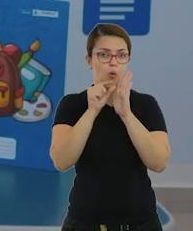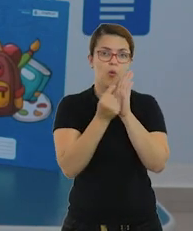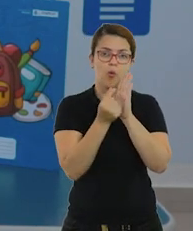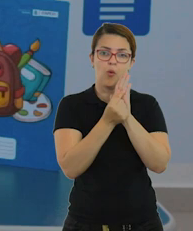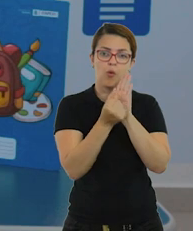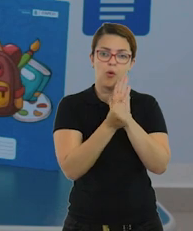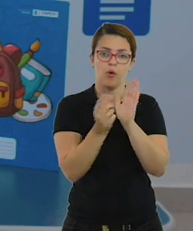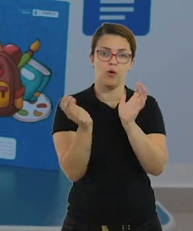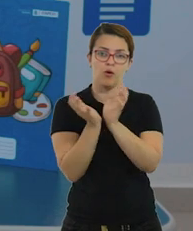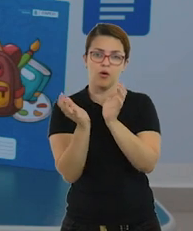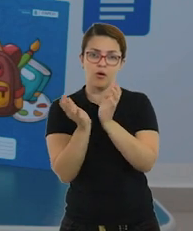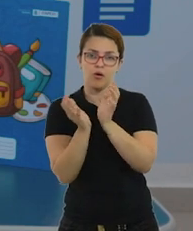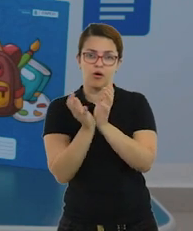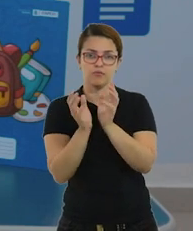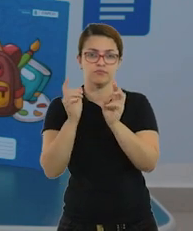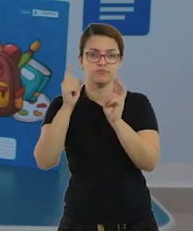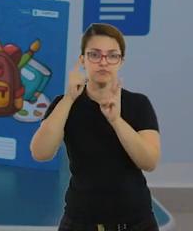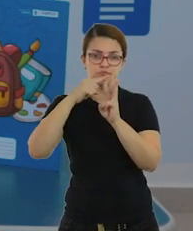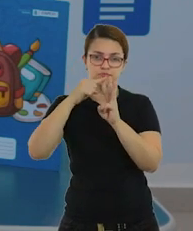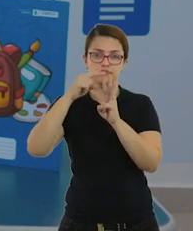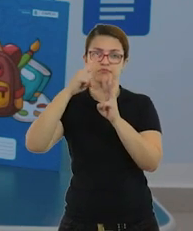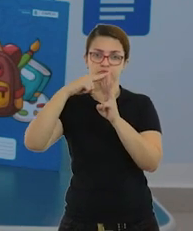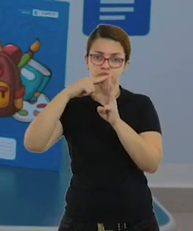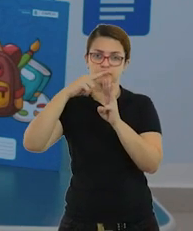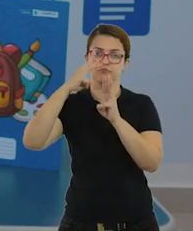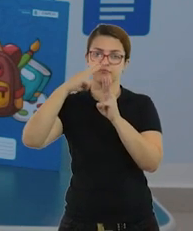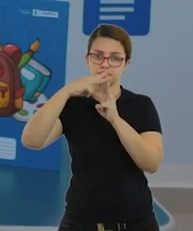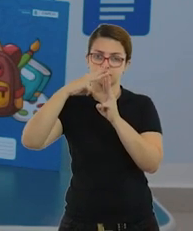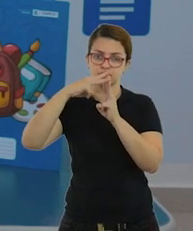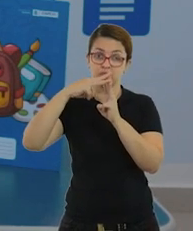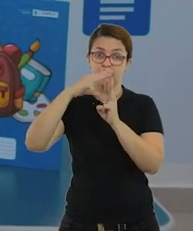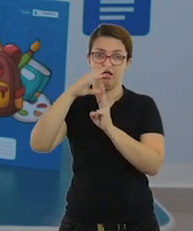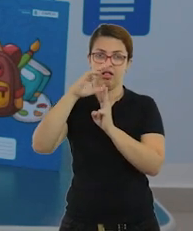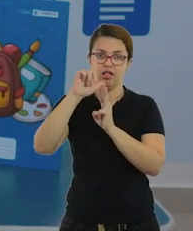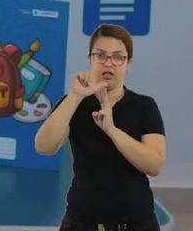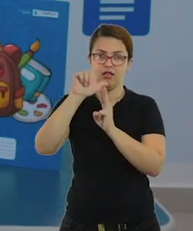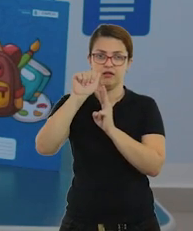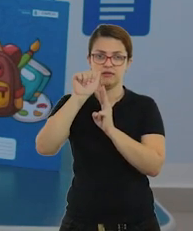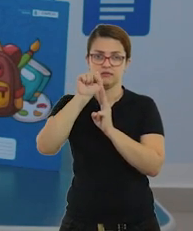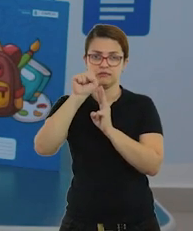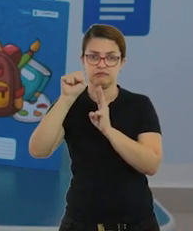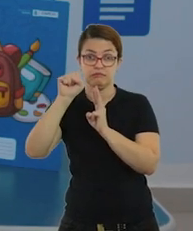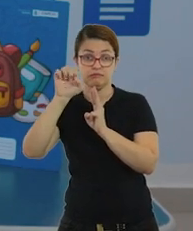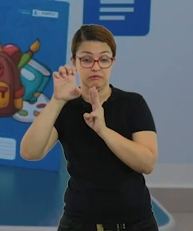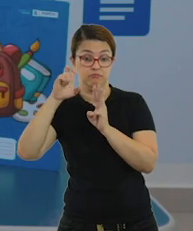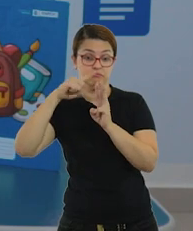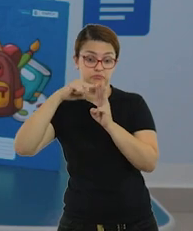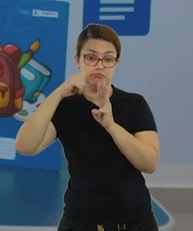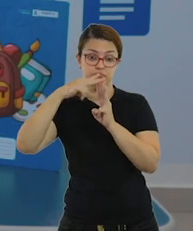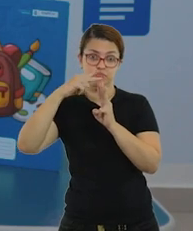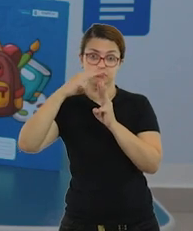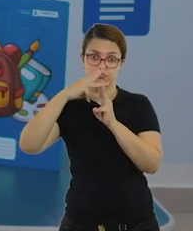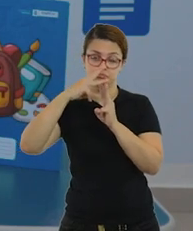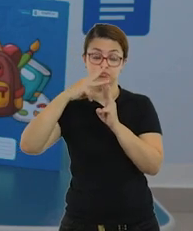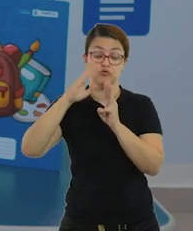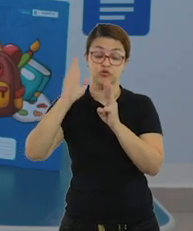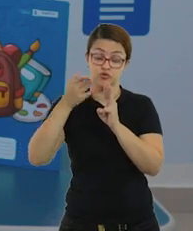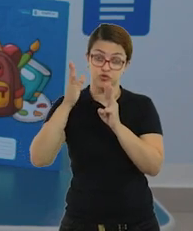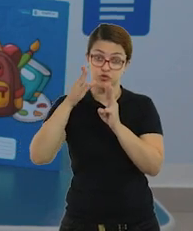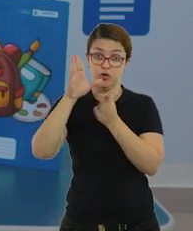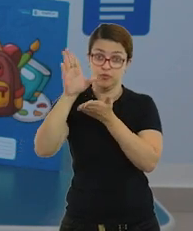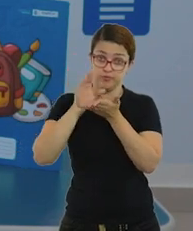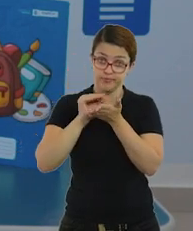de até três ordens, centena, dezena e unidade. Agora que nós já lembramos essa parte que vocês anotaram no